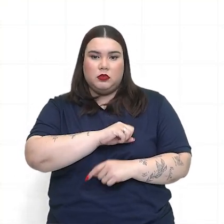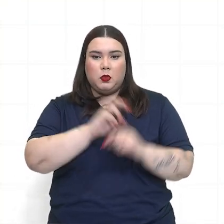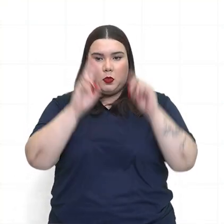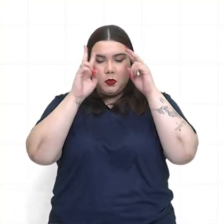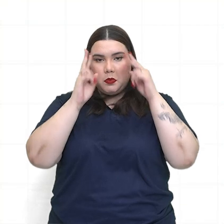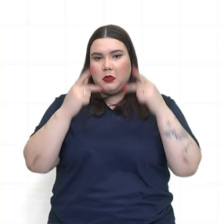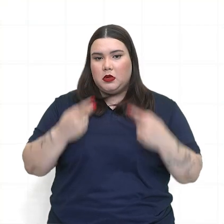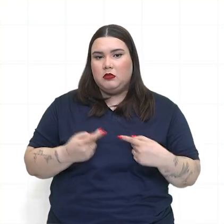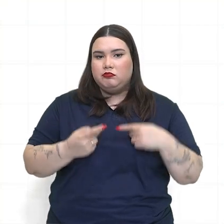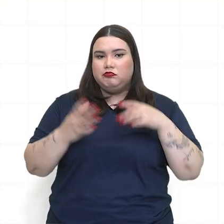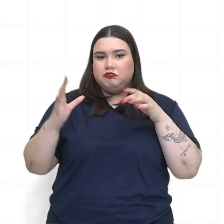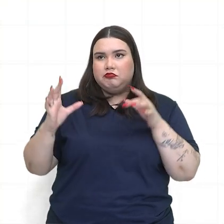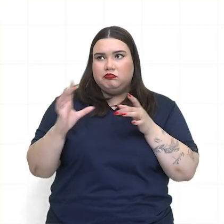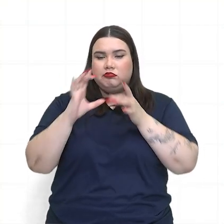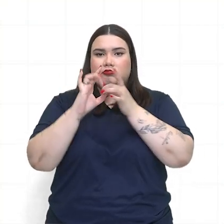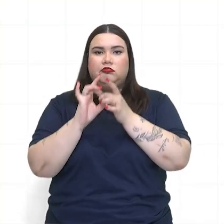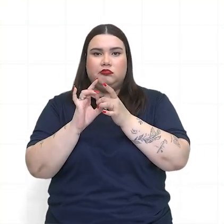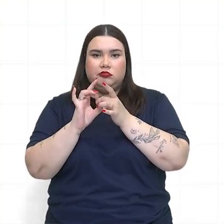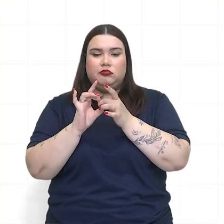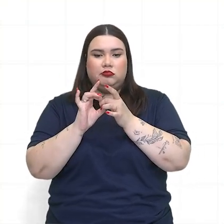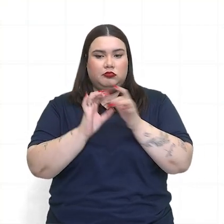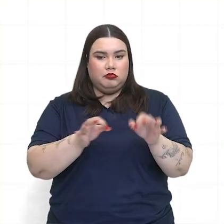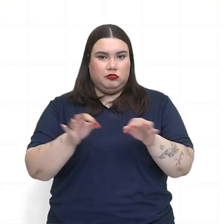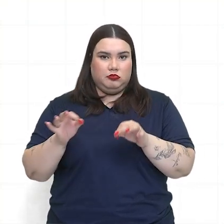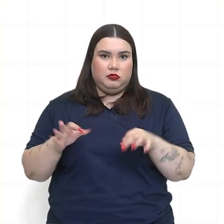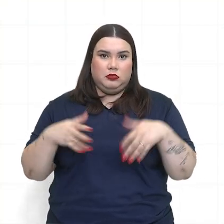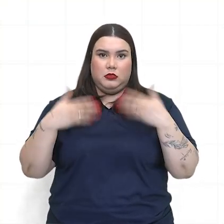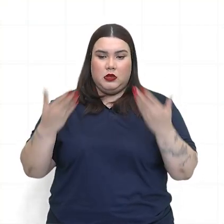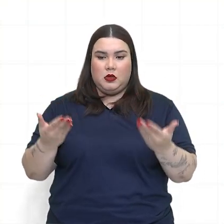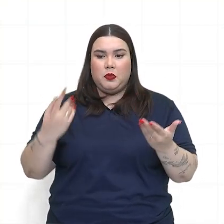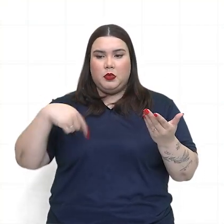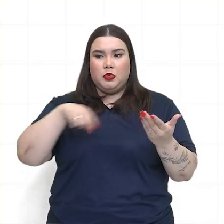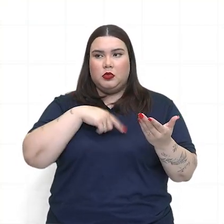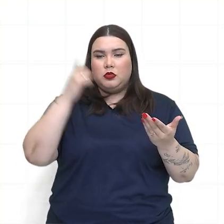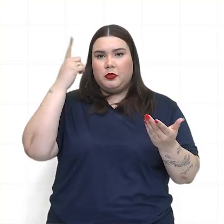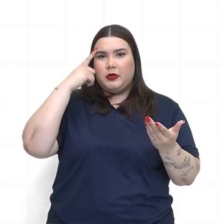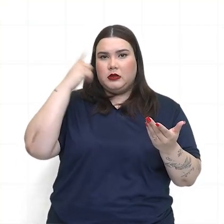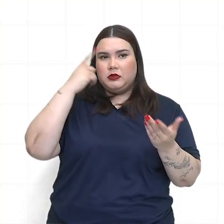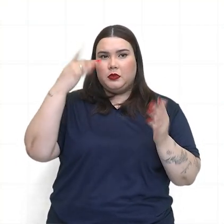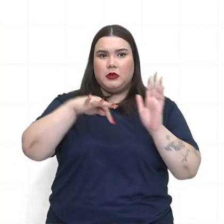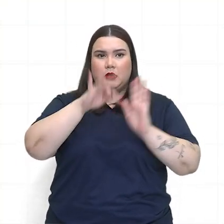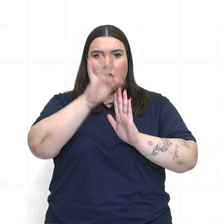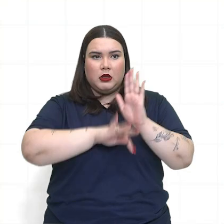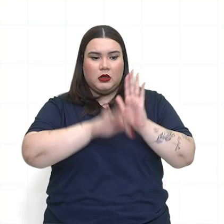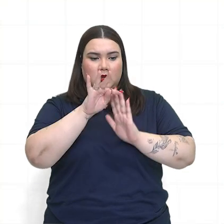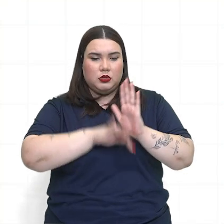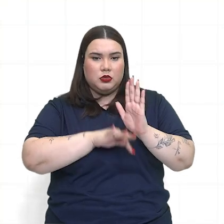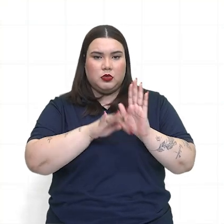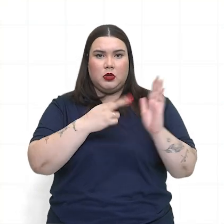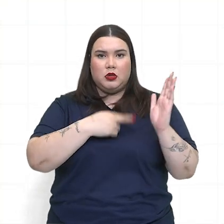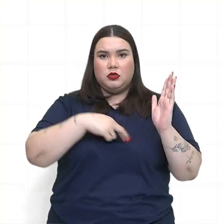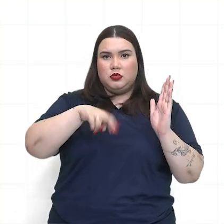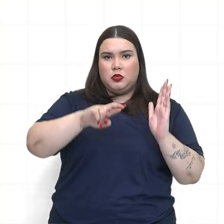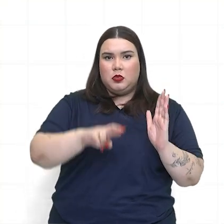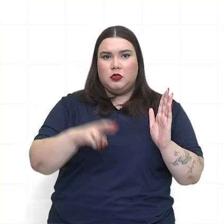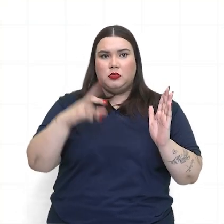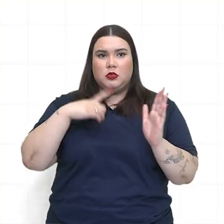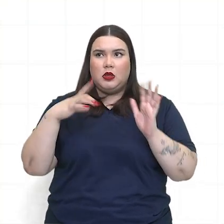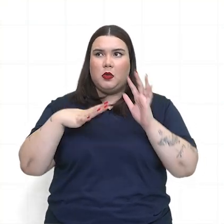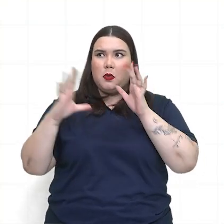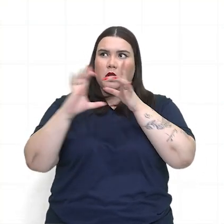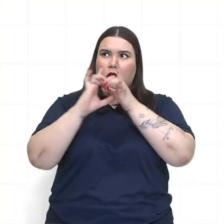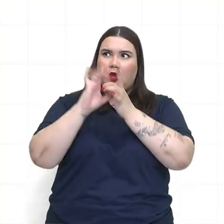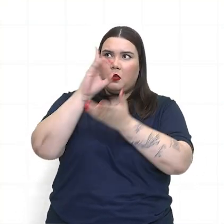humano. Ok? Então, na verdade, quando nós pensamos que o escrito sagrado ele nos conecta com o